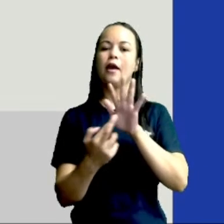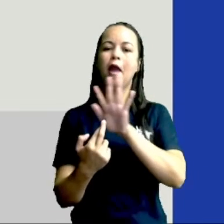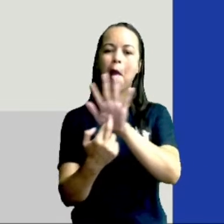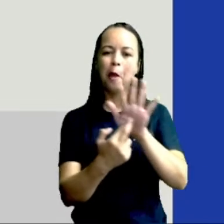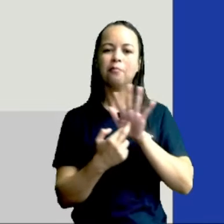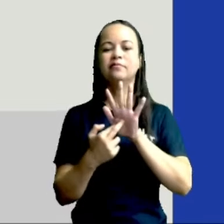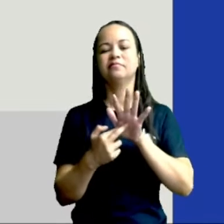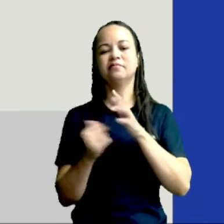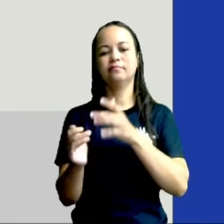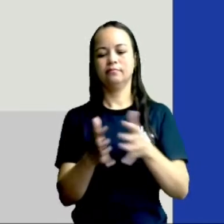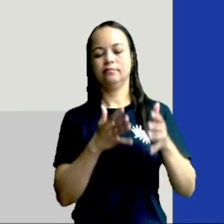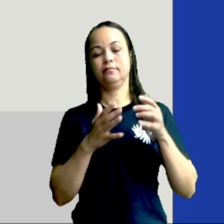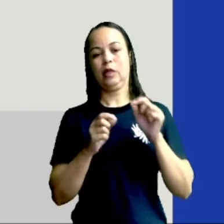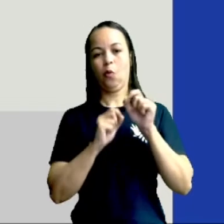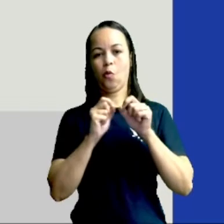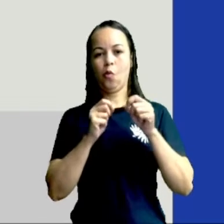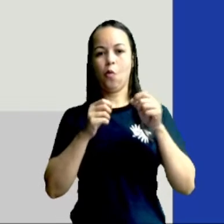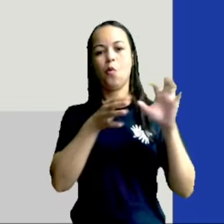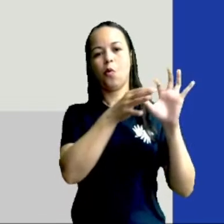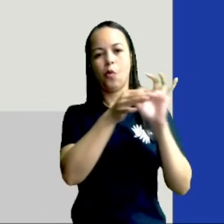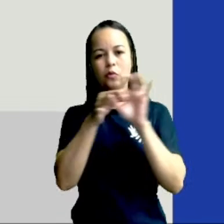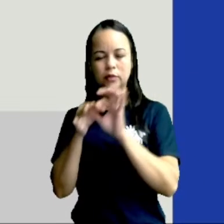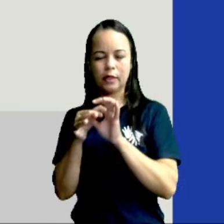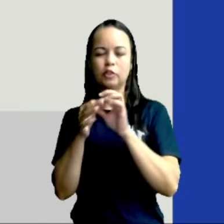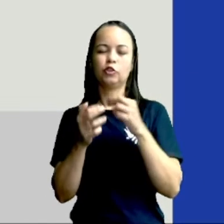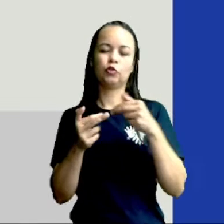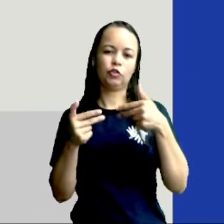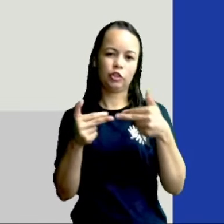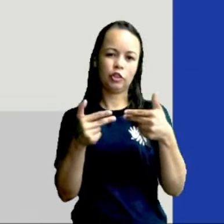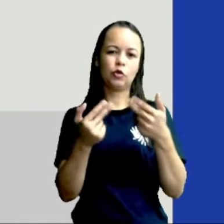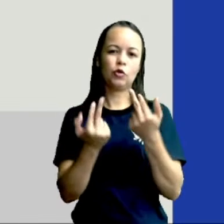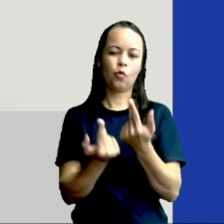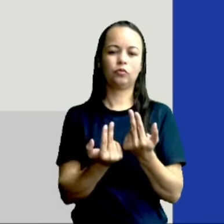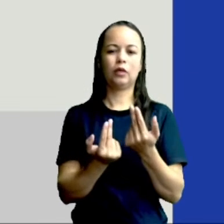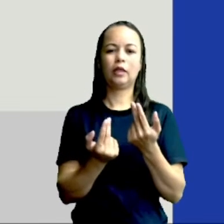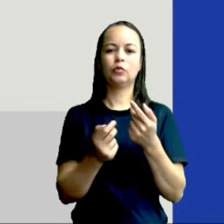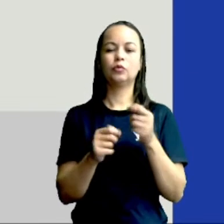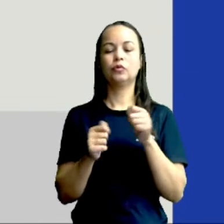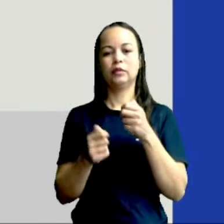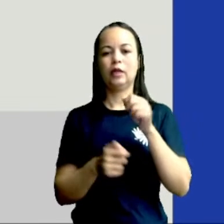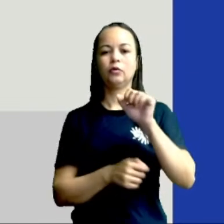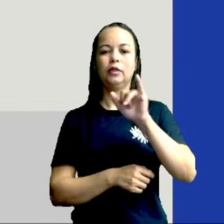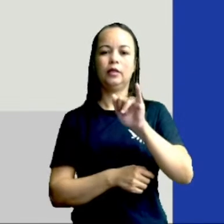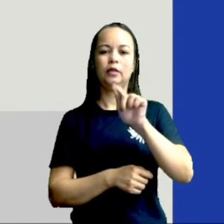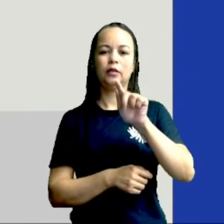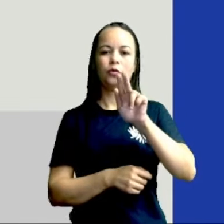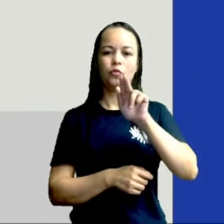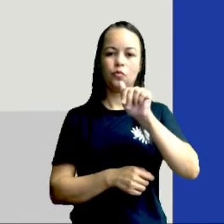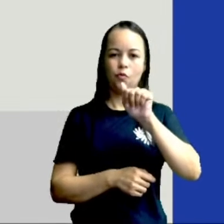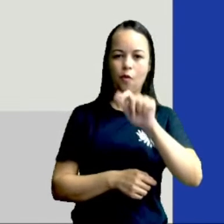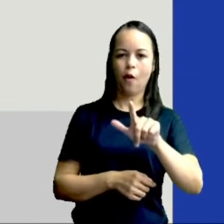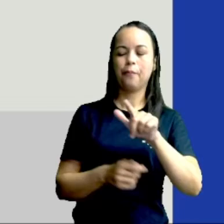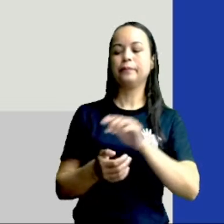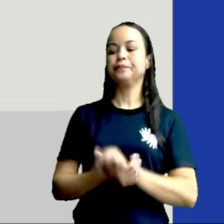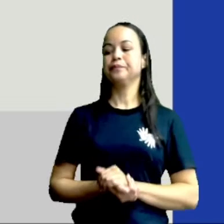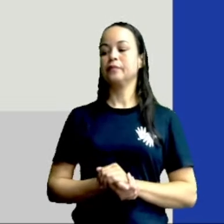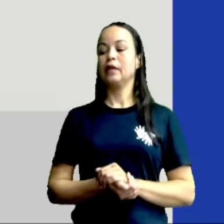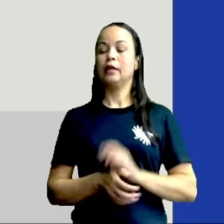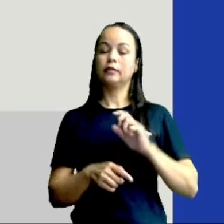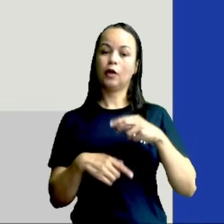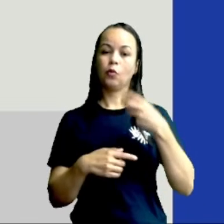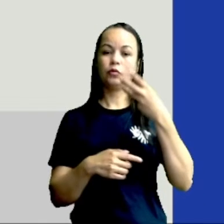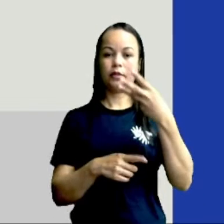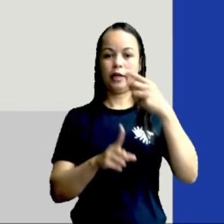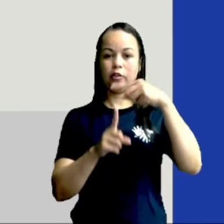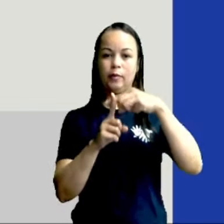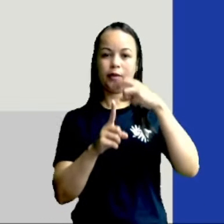representar o contexto de igualdade, né, do sinal de igual, ok? Então, vamos lá. 3 mais 5